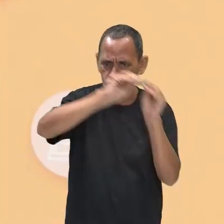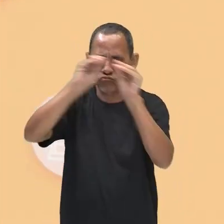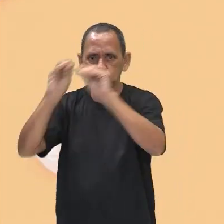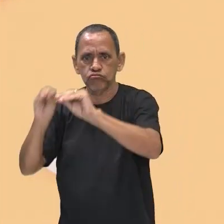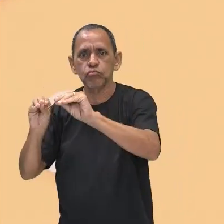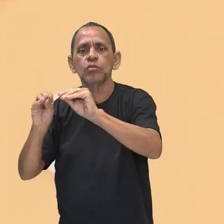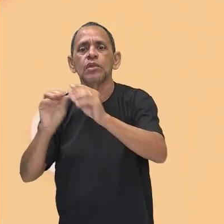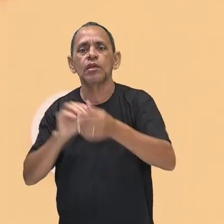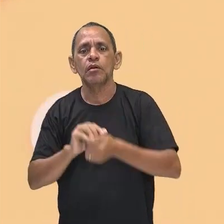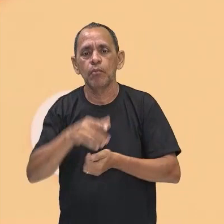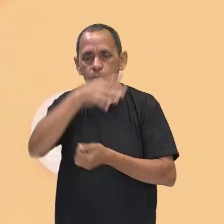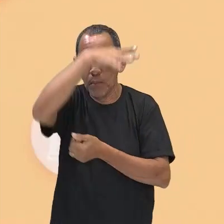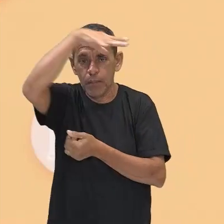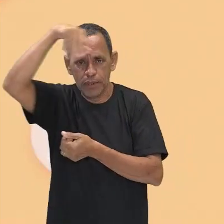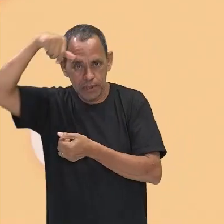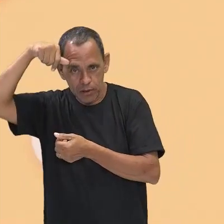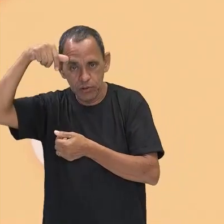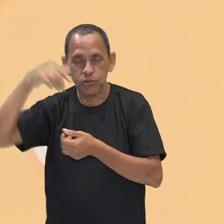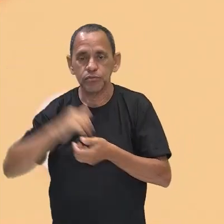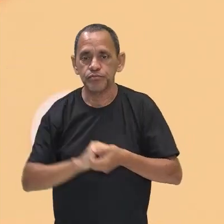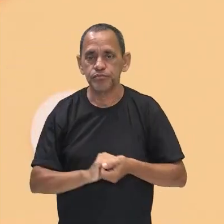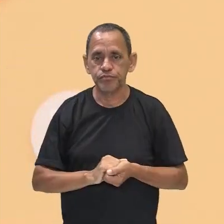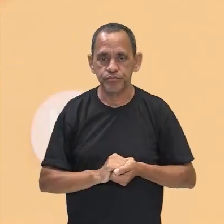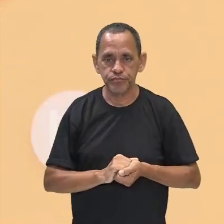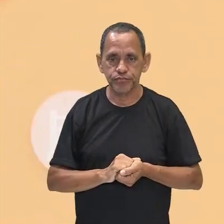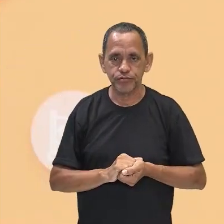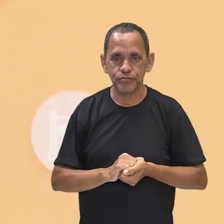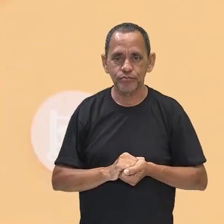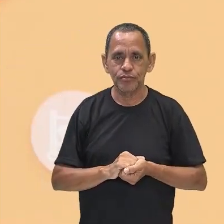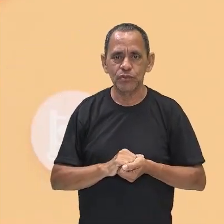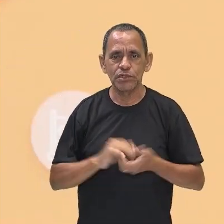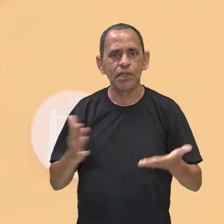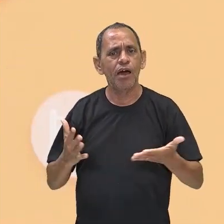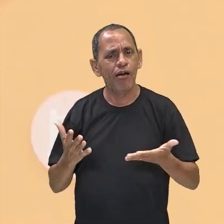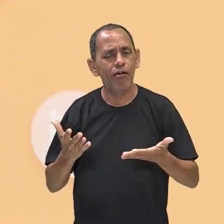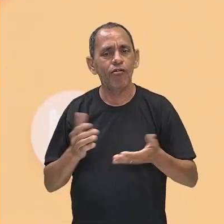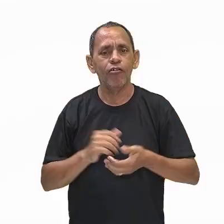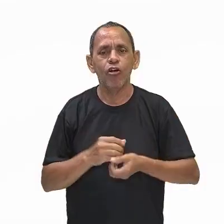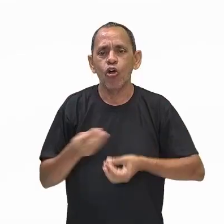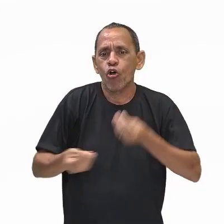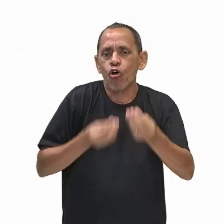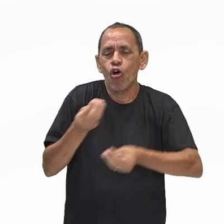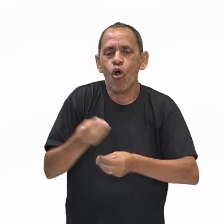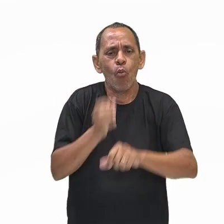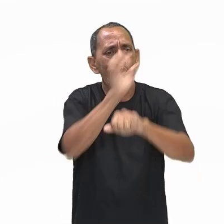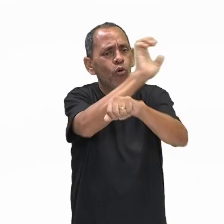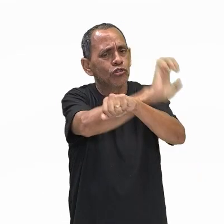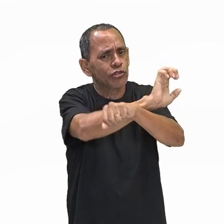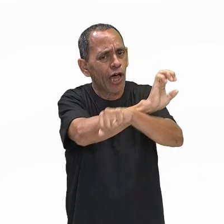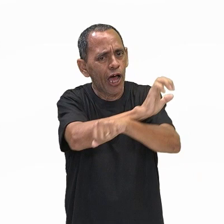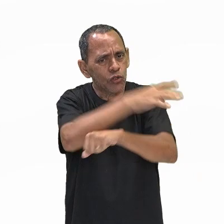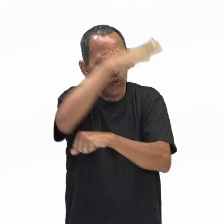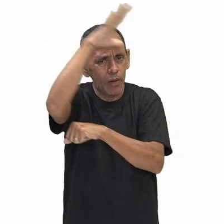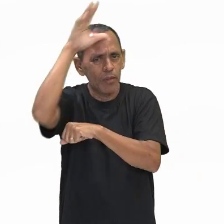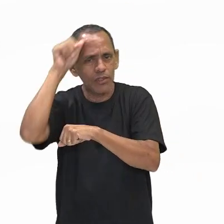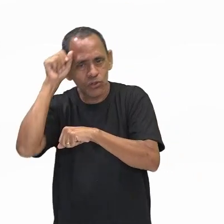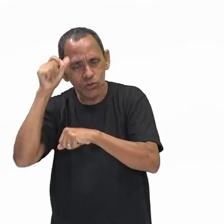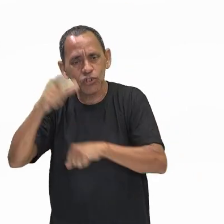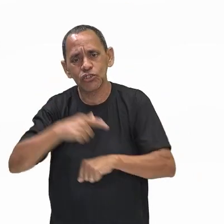hoje é Manaus. Então, vamos conhecer então o nosso estado agora. Então, o estado do Amazonas ele